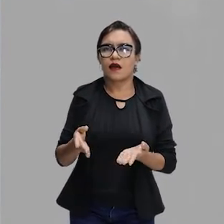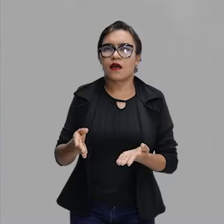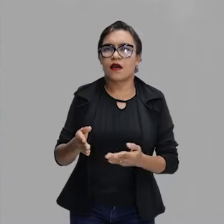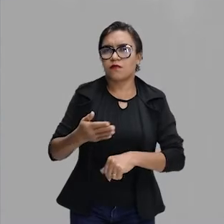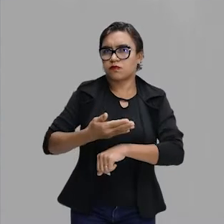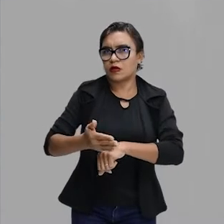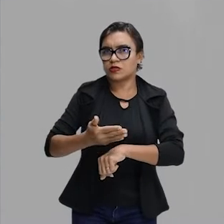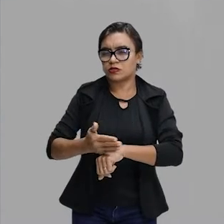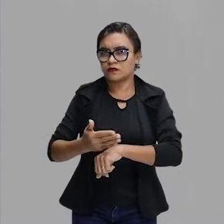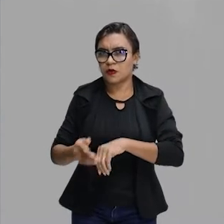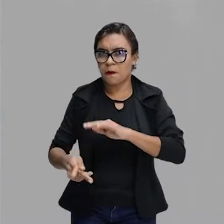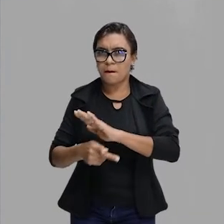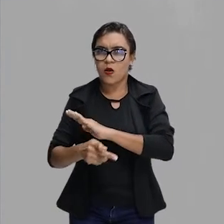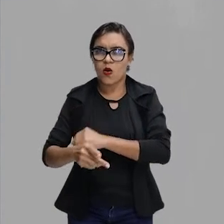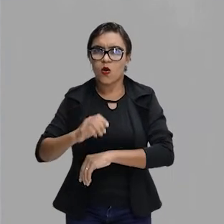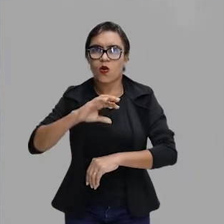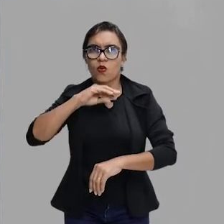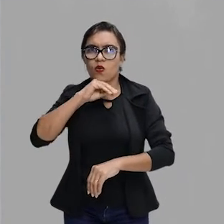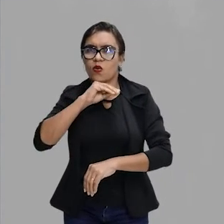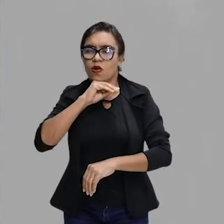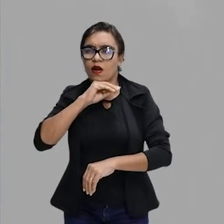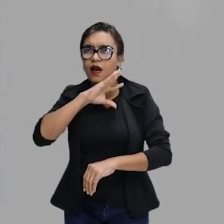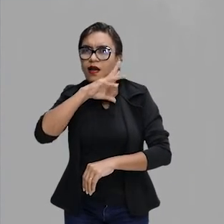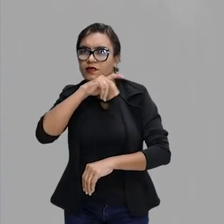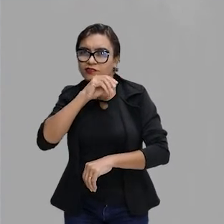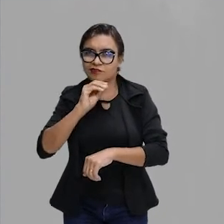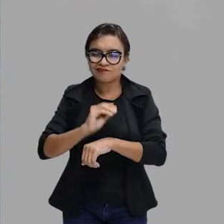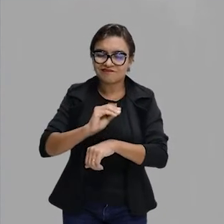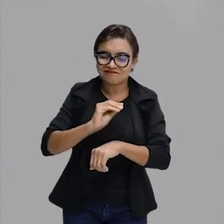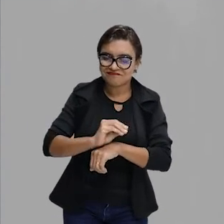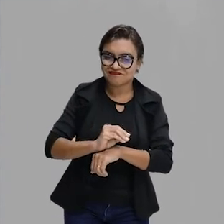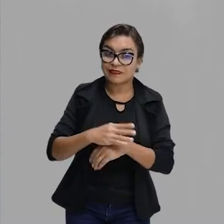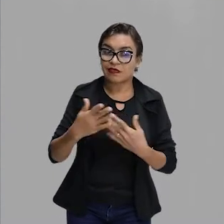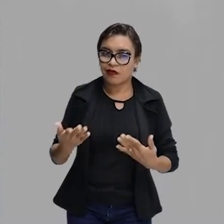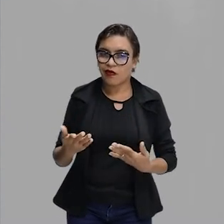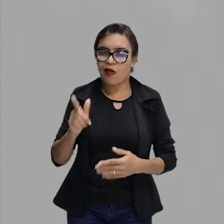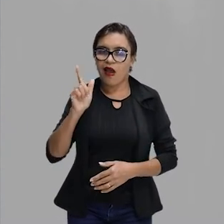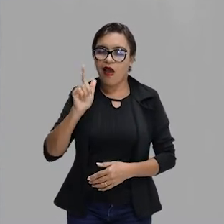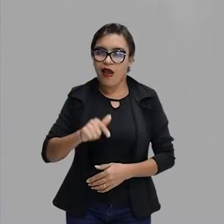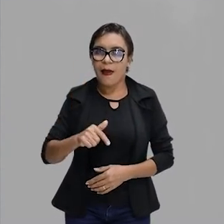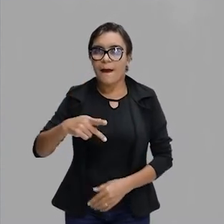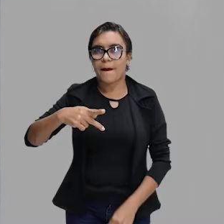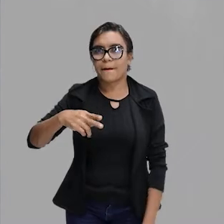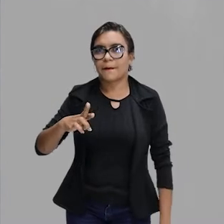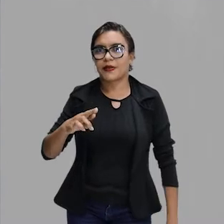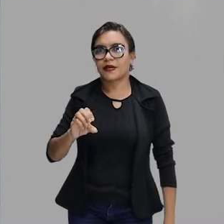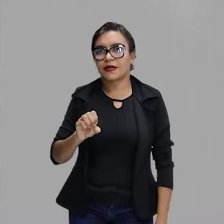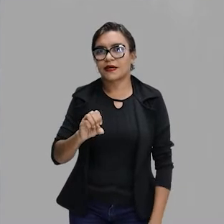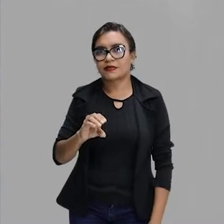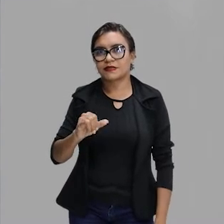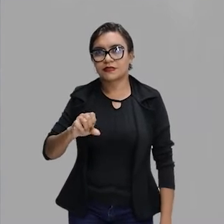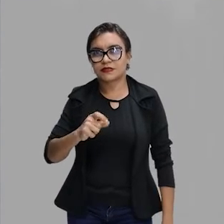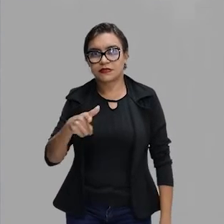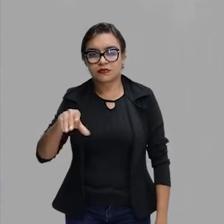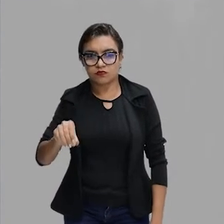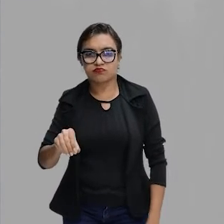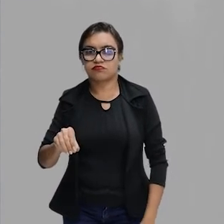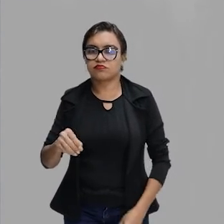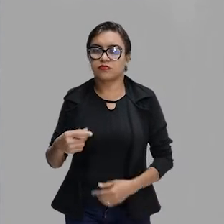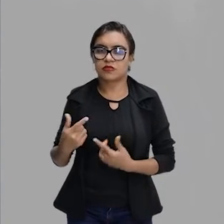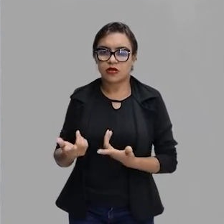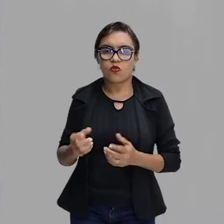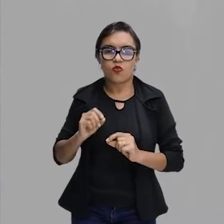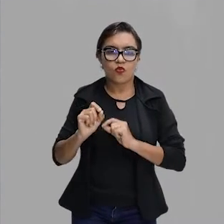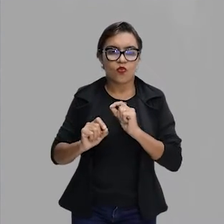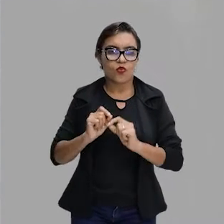de pecuária de precisão, gente. Não esqueçam disso, tá? Ou intensiva. Então já sabem,